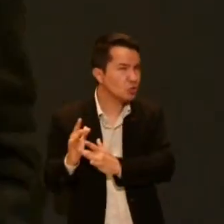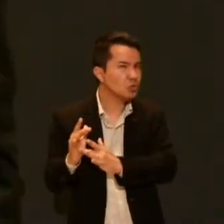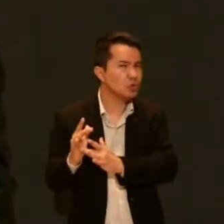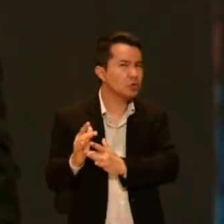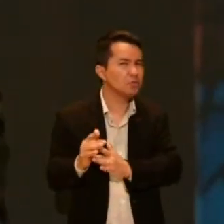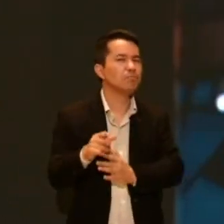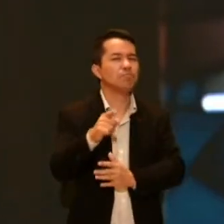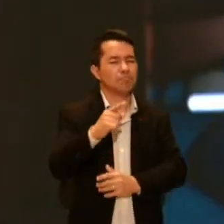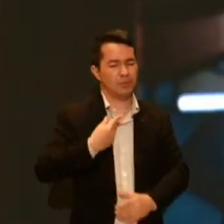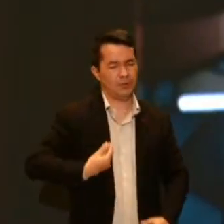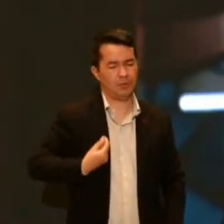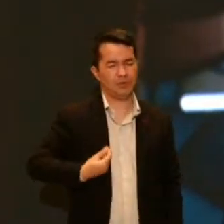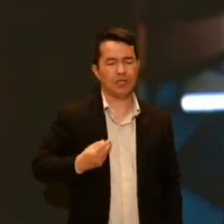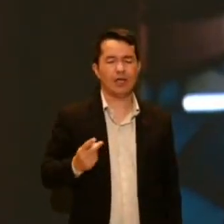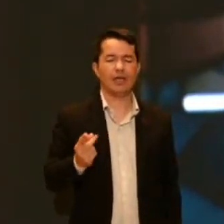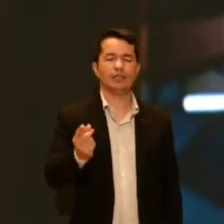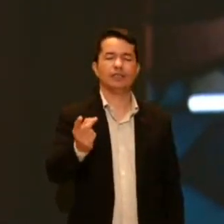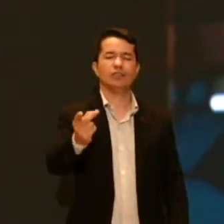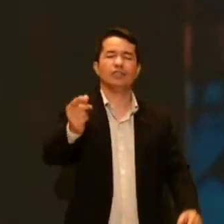coisa? Então,